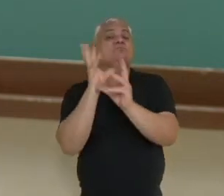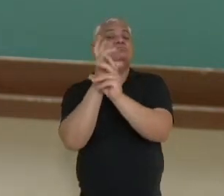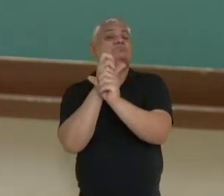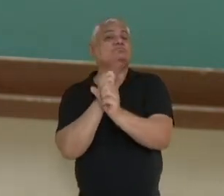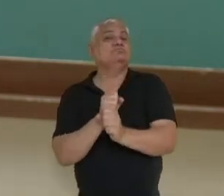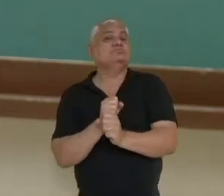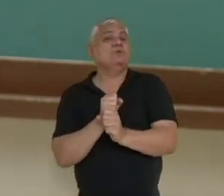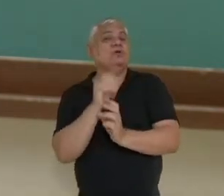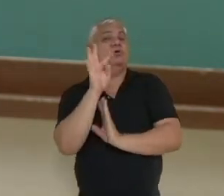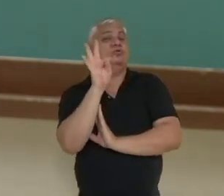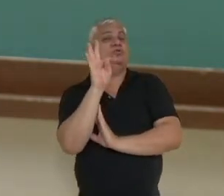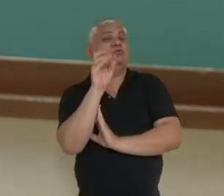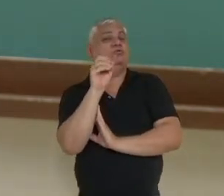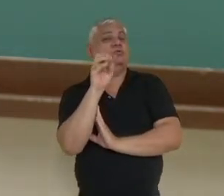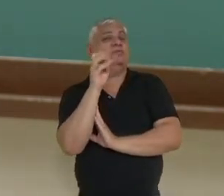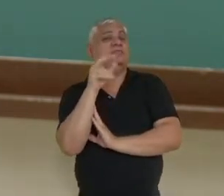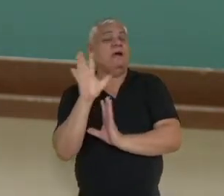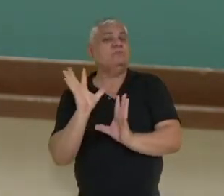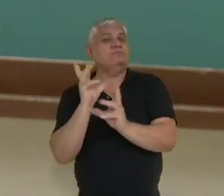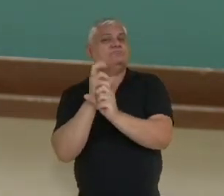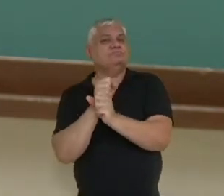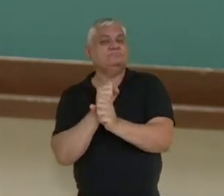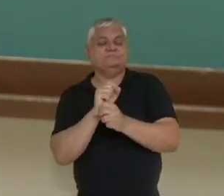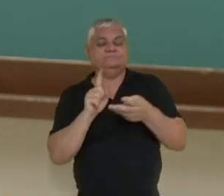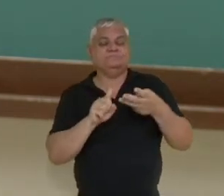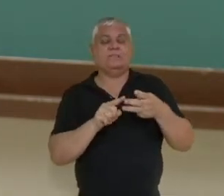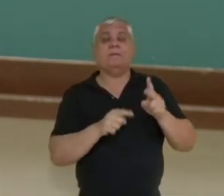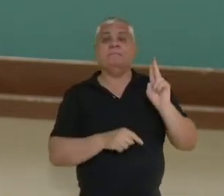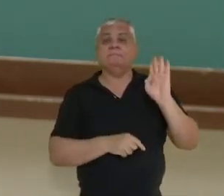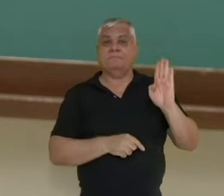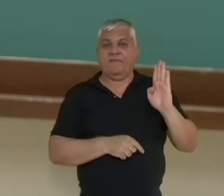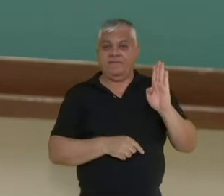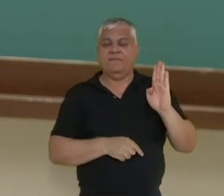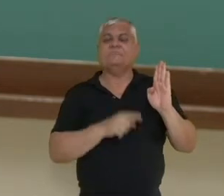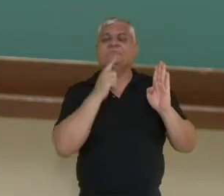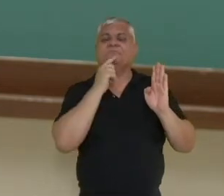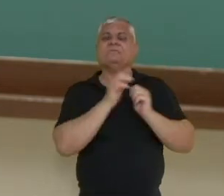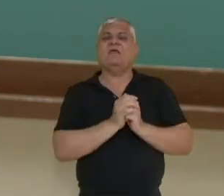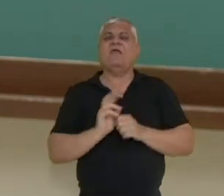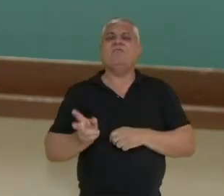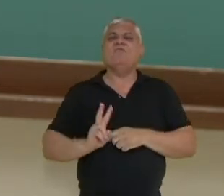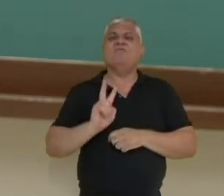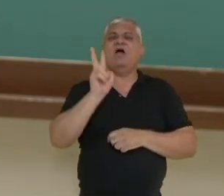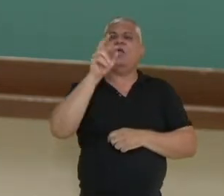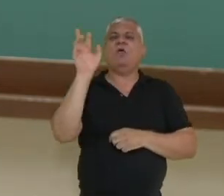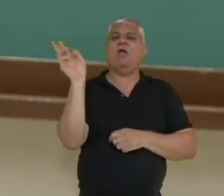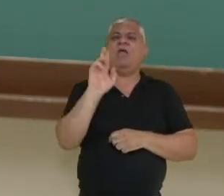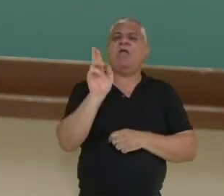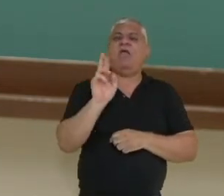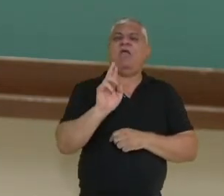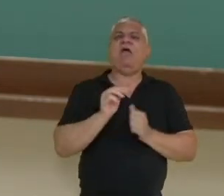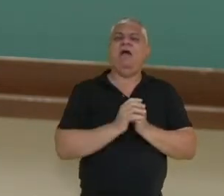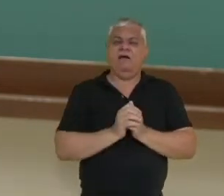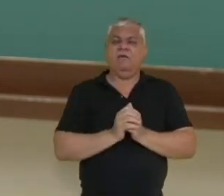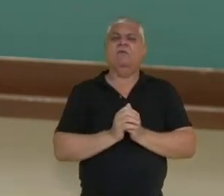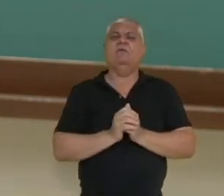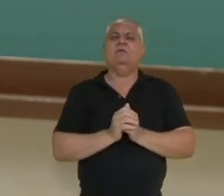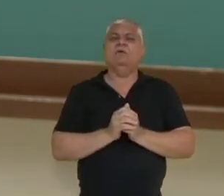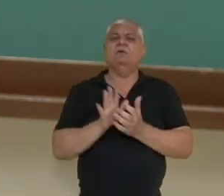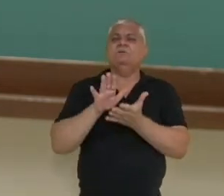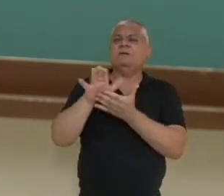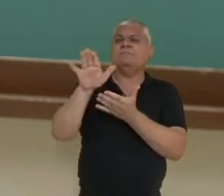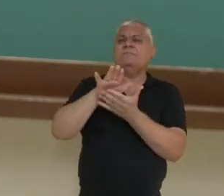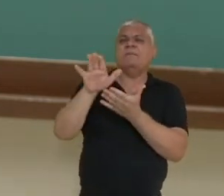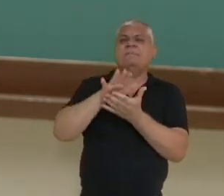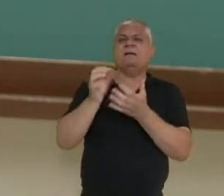calcule o total arrecadado. Letra B. O valor médio em reais das corridas realizadas por